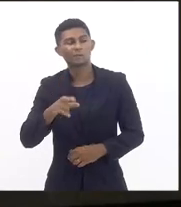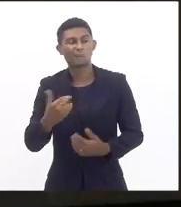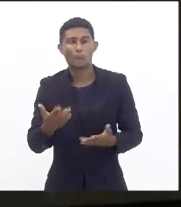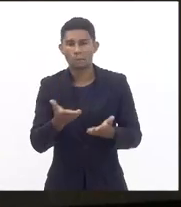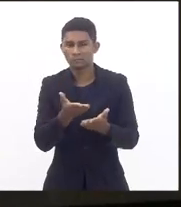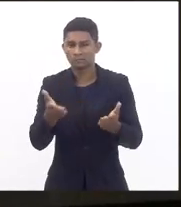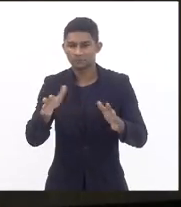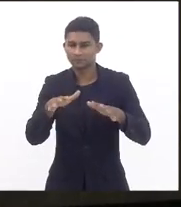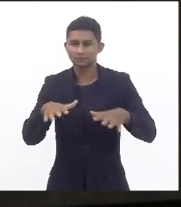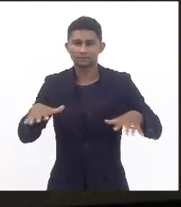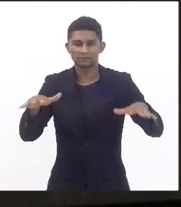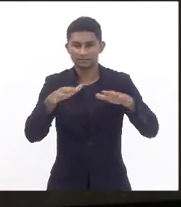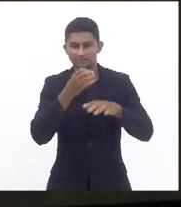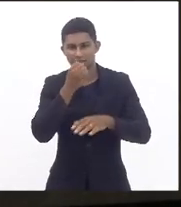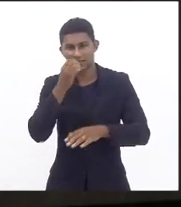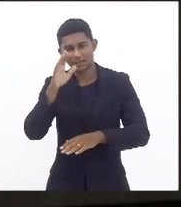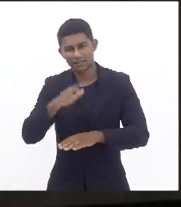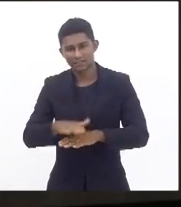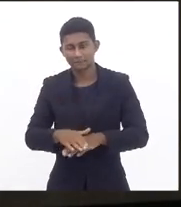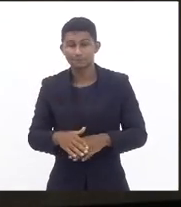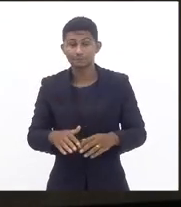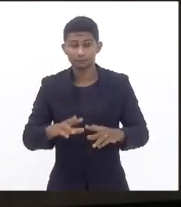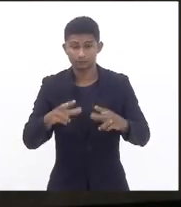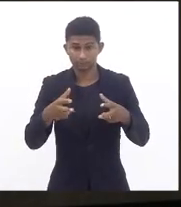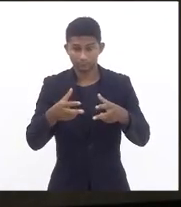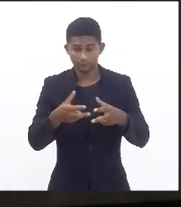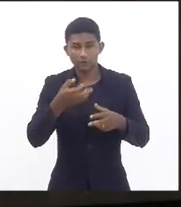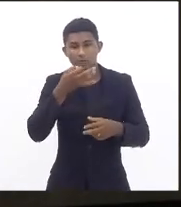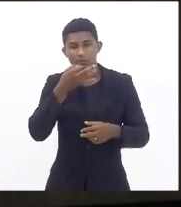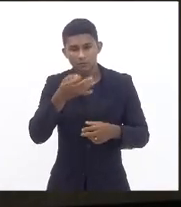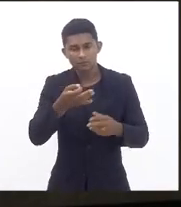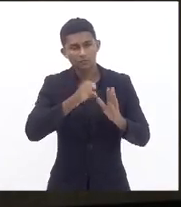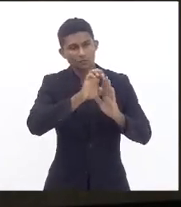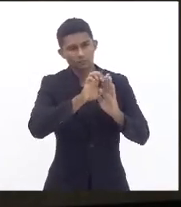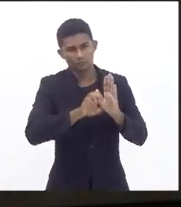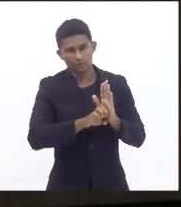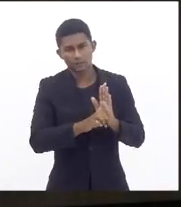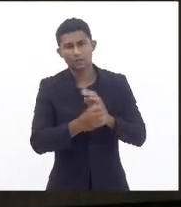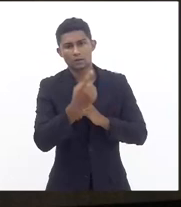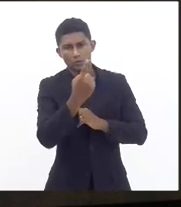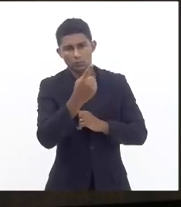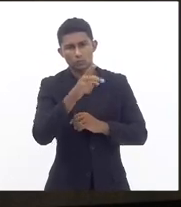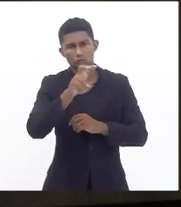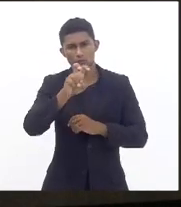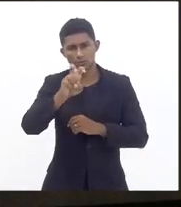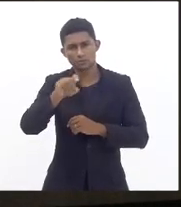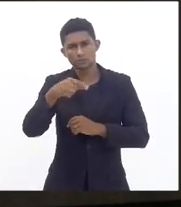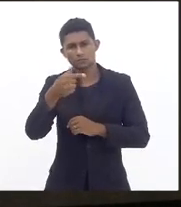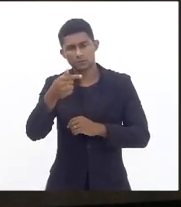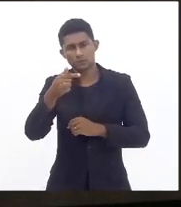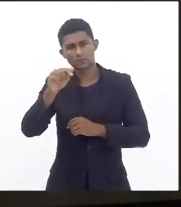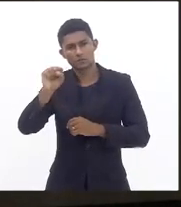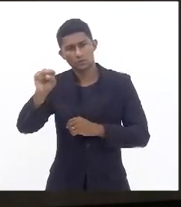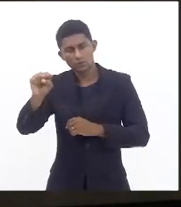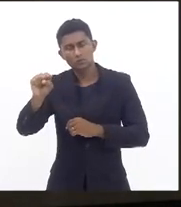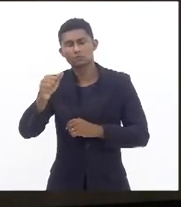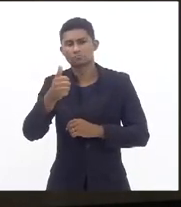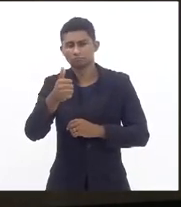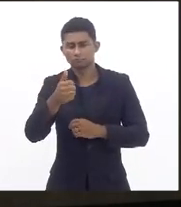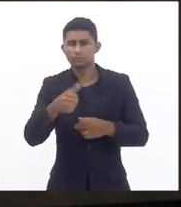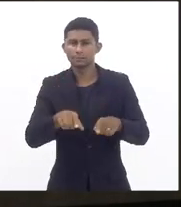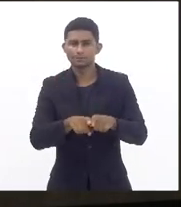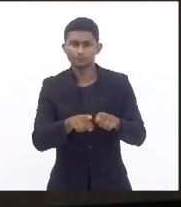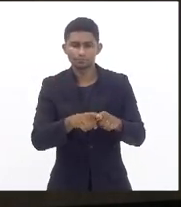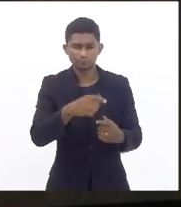deputados. O parecer é favorável às emendas 1, 5, 7 e 8, favorável com subemendas, emendas 3